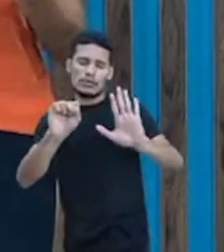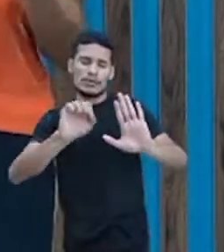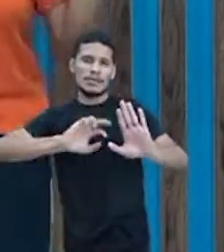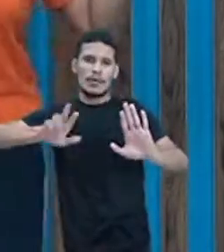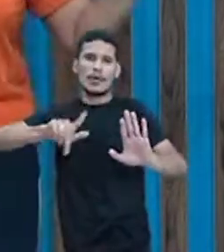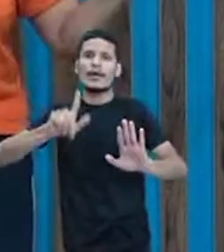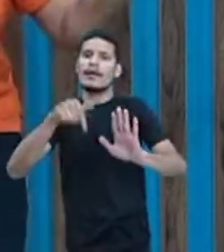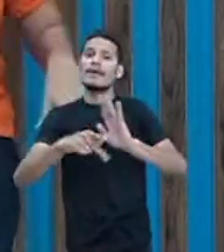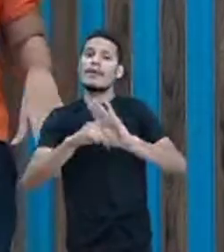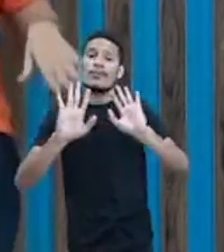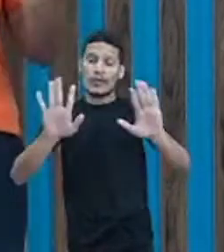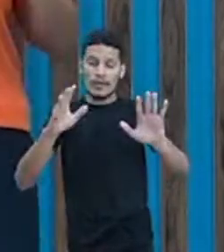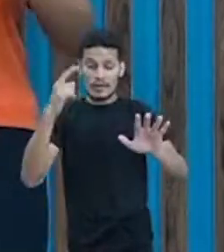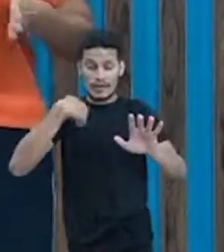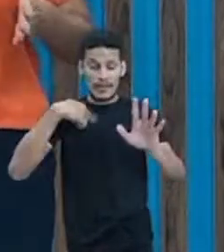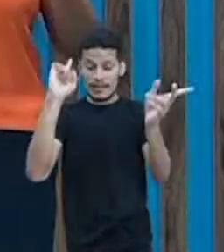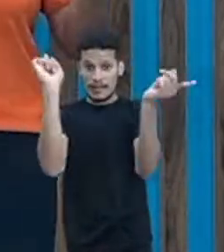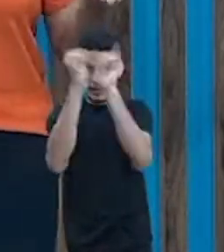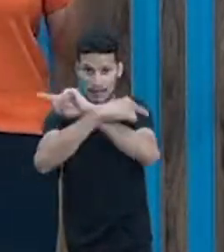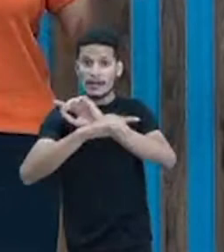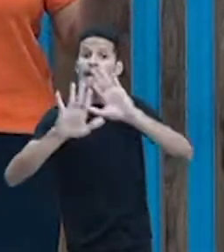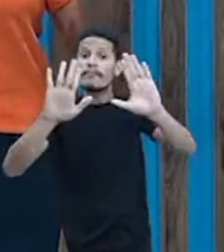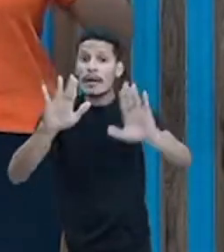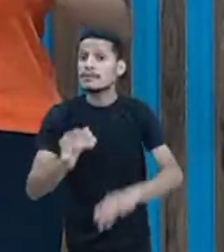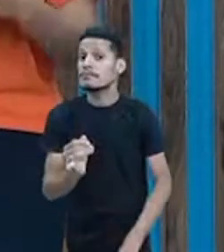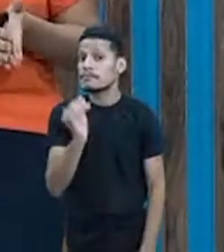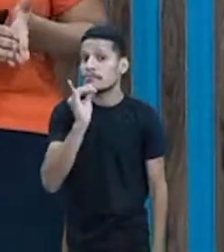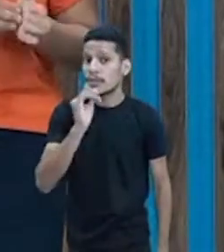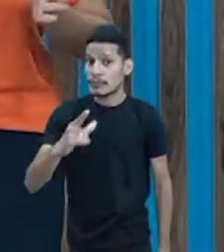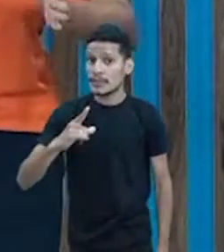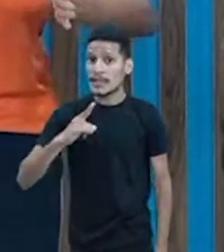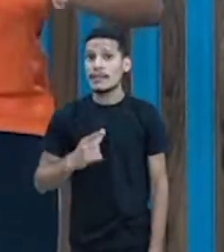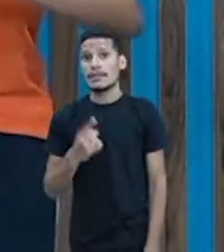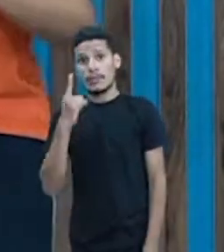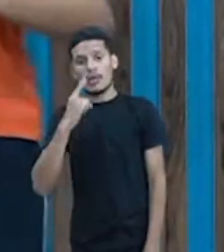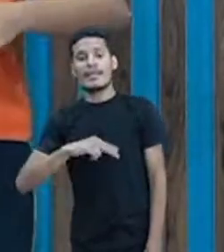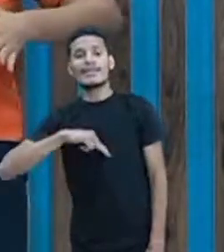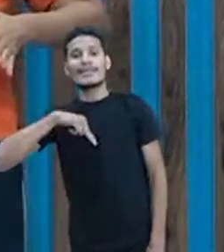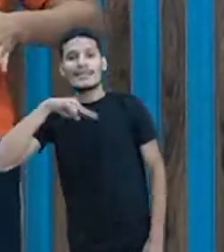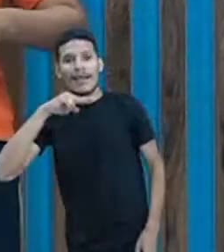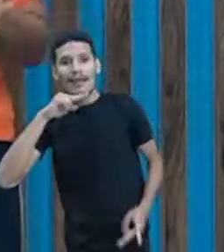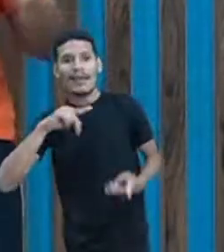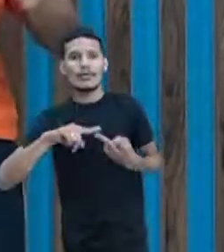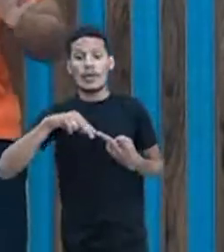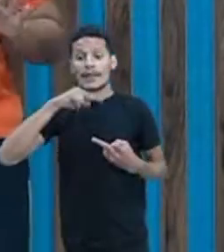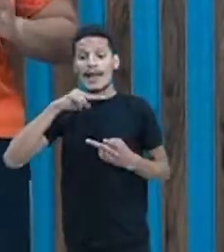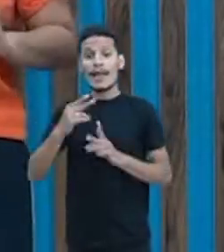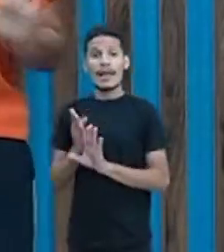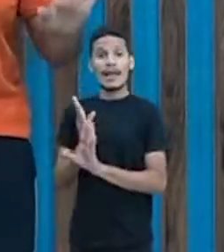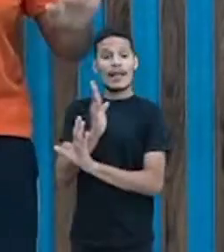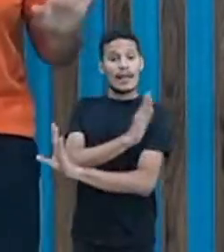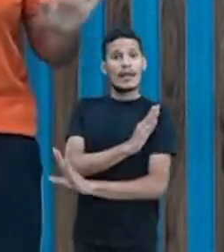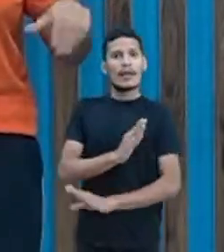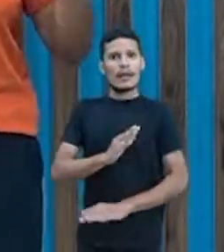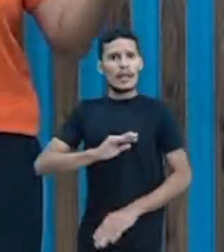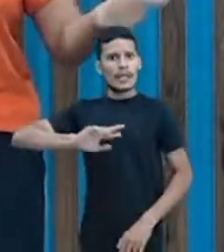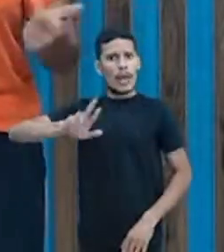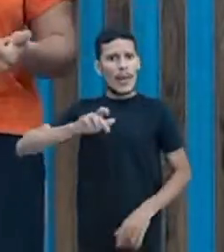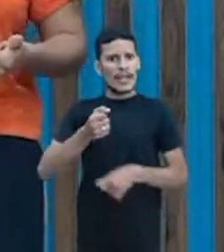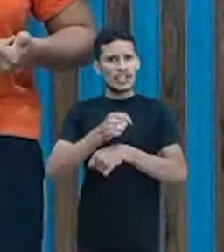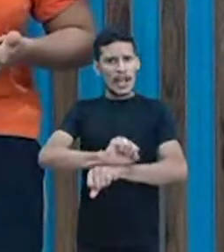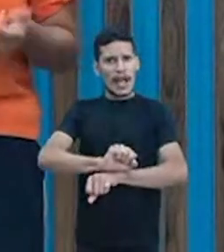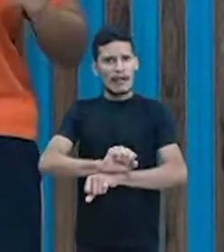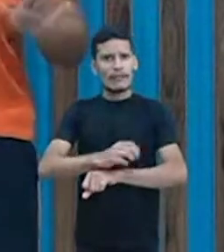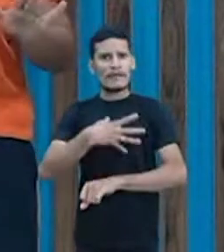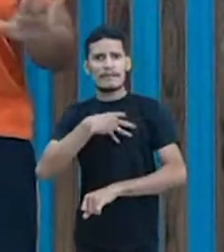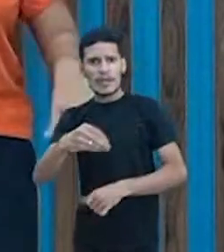eu fiquei... Bom, enfim. Só que você tem, por exemplo, o neto, tataraneto, não é mais escravo. Filho,